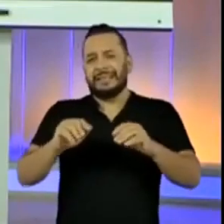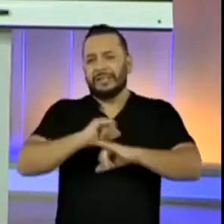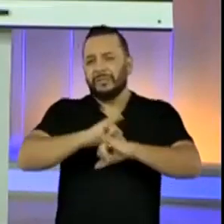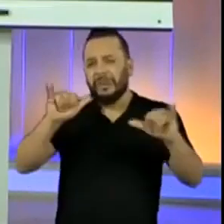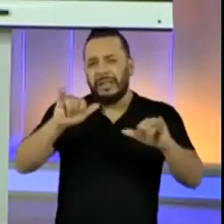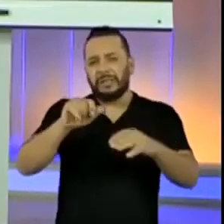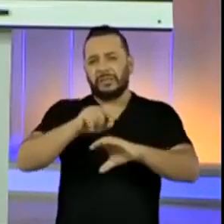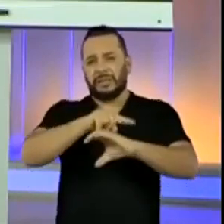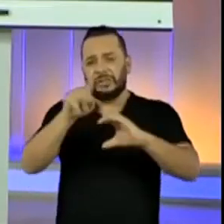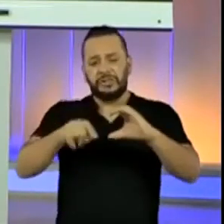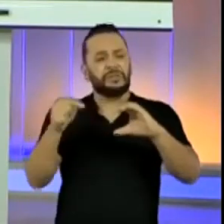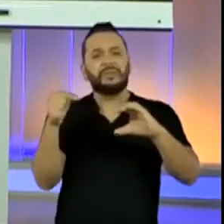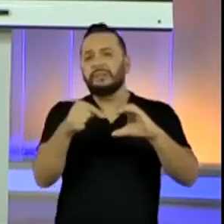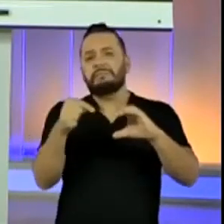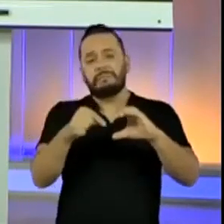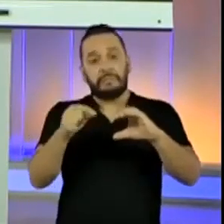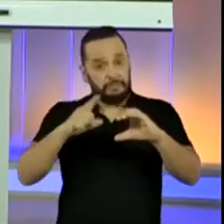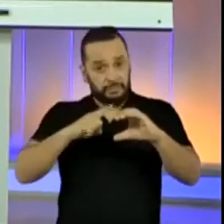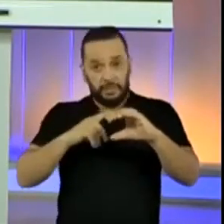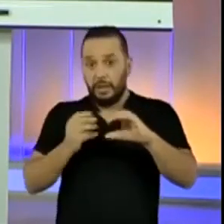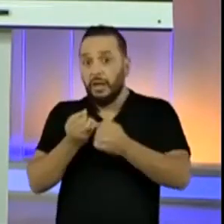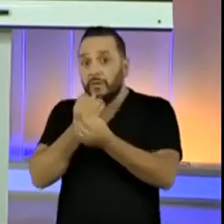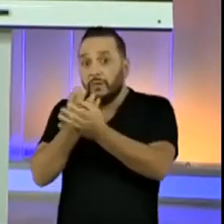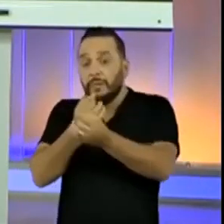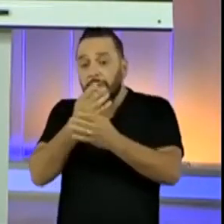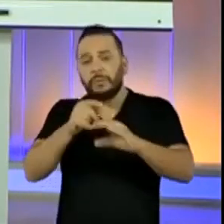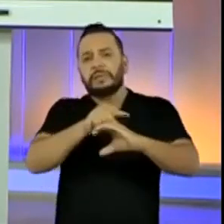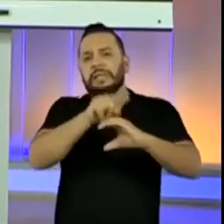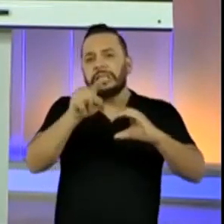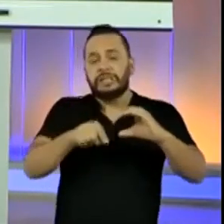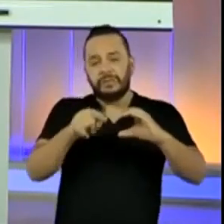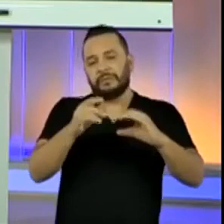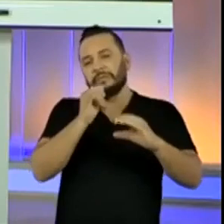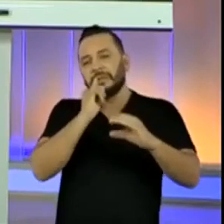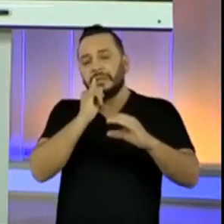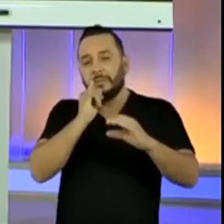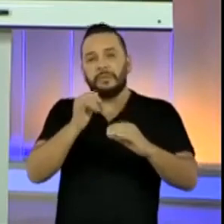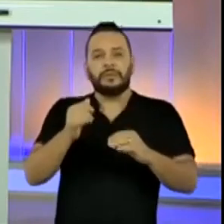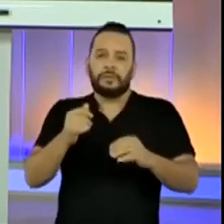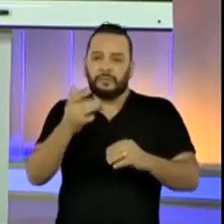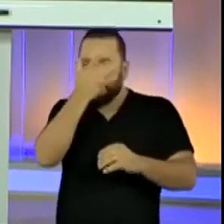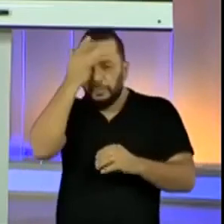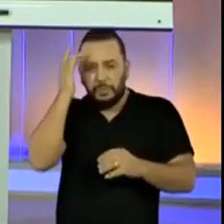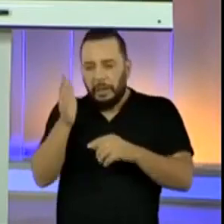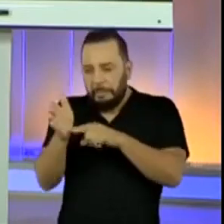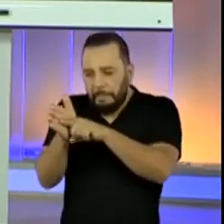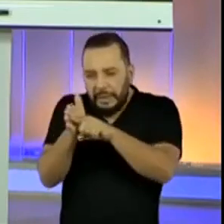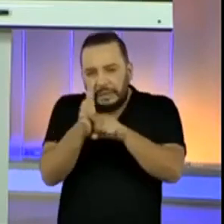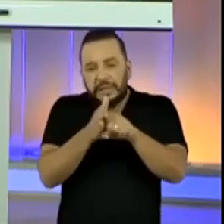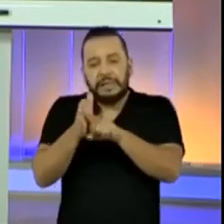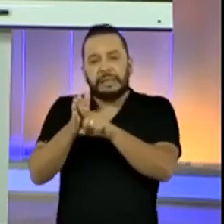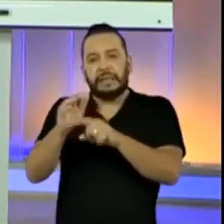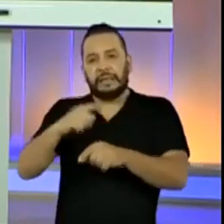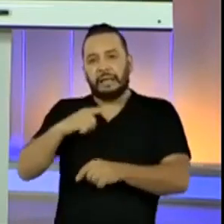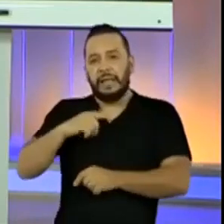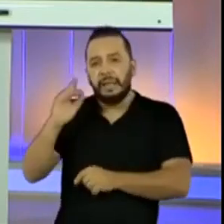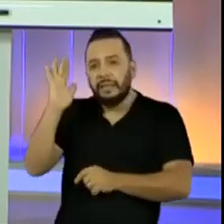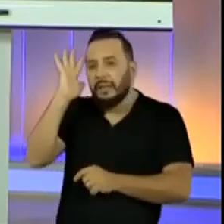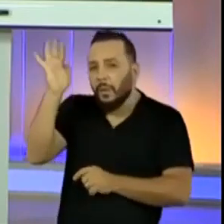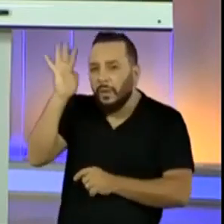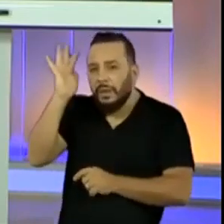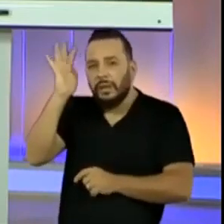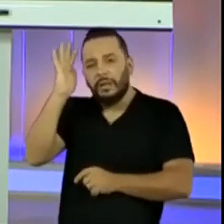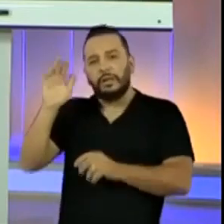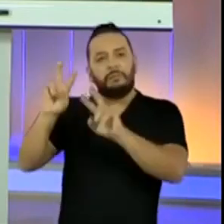aquele texto que vai trazer alguma informação científica, ou seja, alguma pesquisa, algum embasamento teórico de um